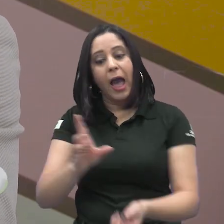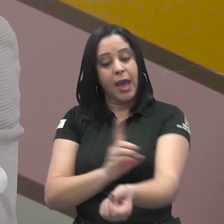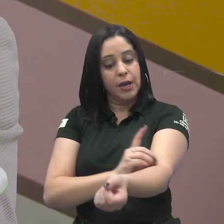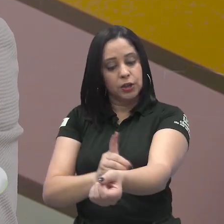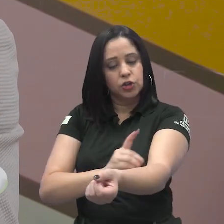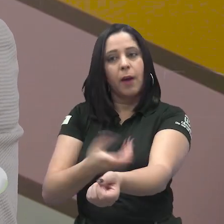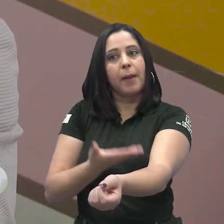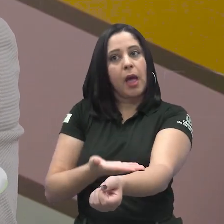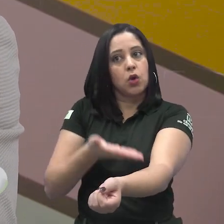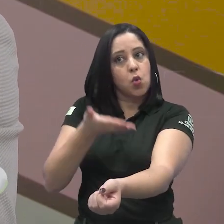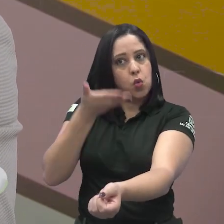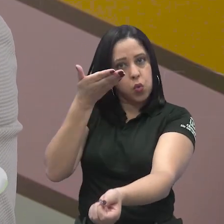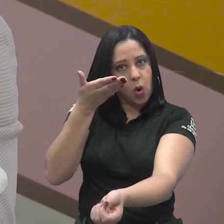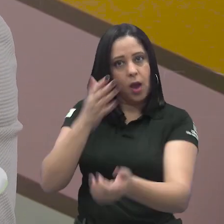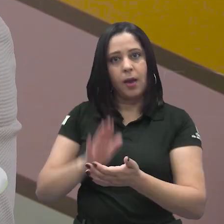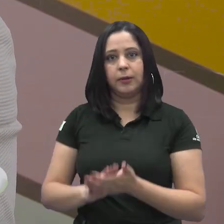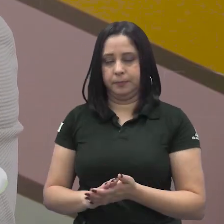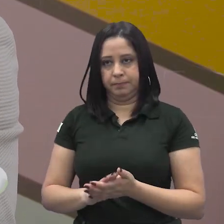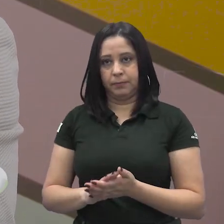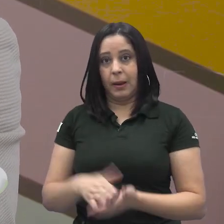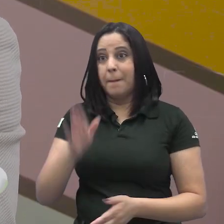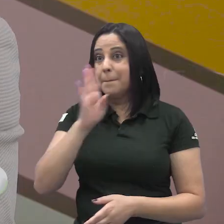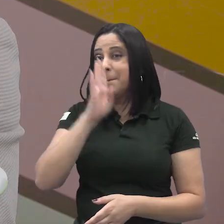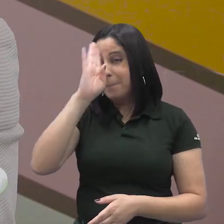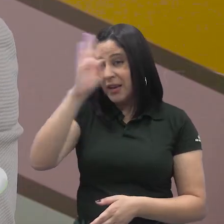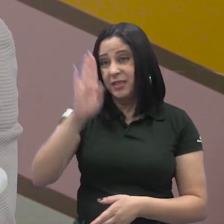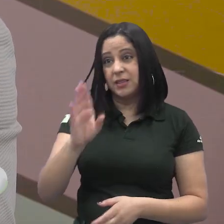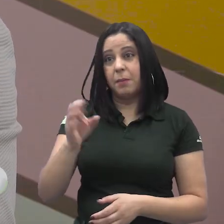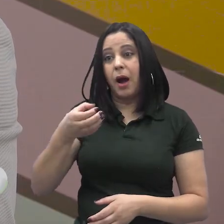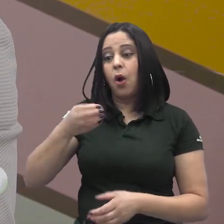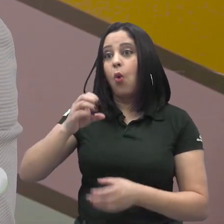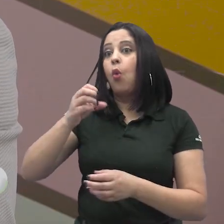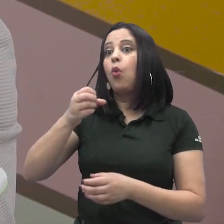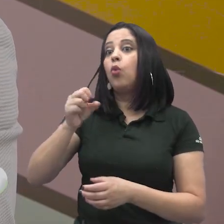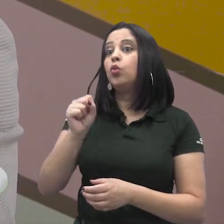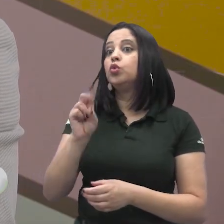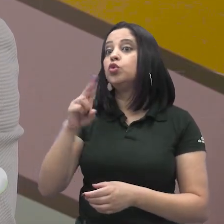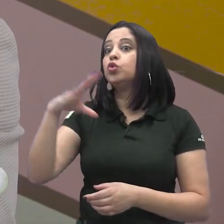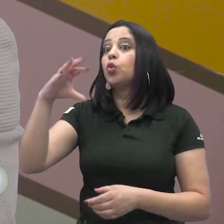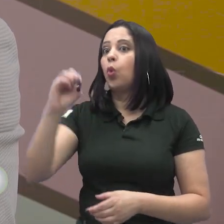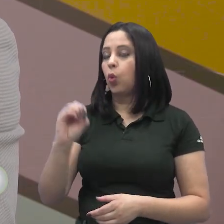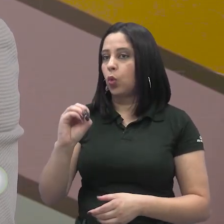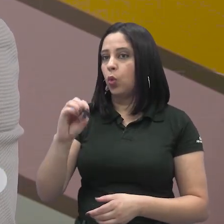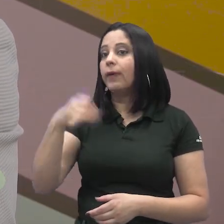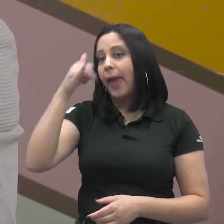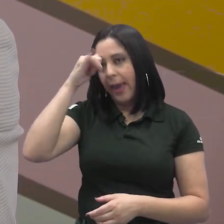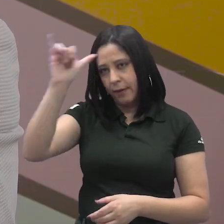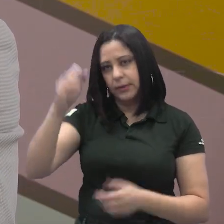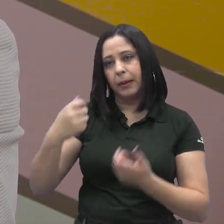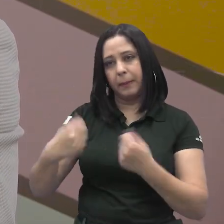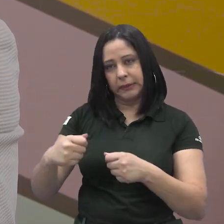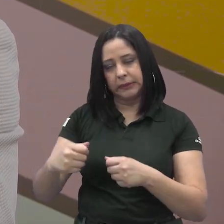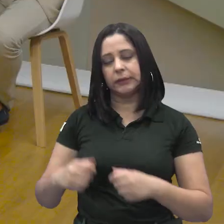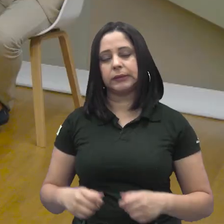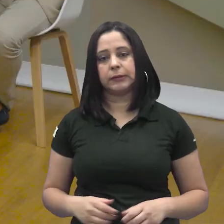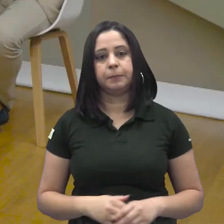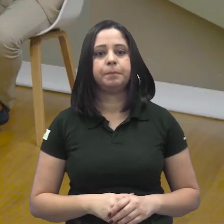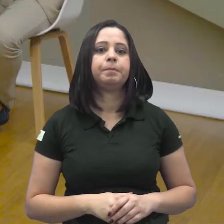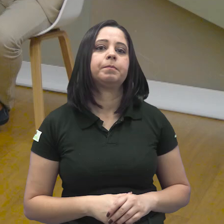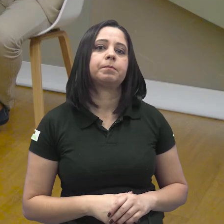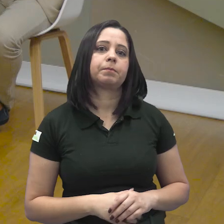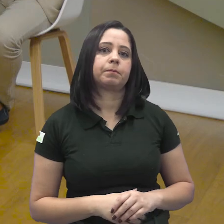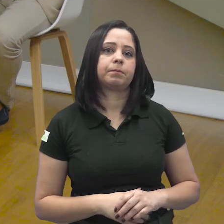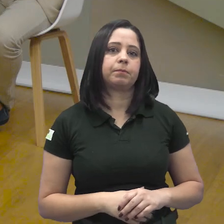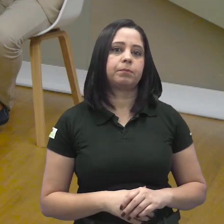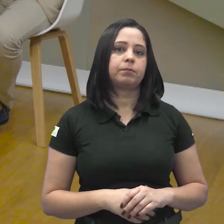diabética, já está obesa. Então, ficar atento, principalmente o suco da fruta, evitar ao máximo suco de fruta. Olha só, e